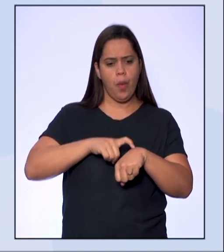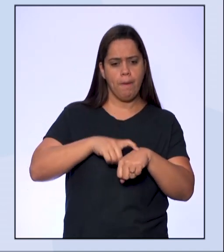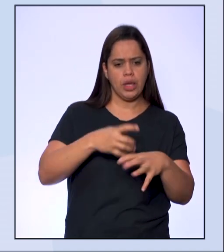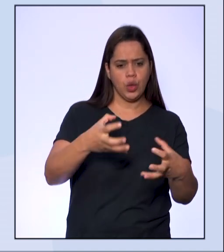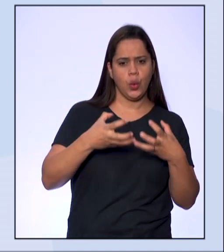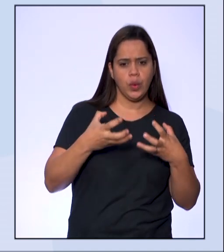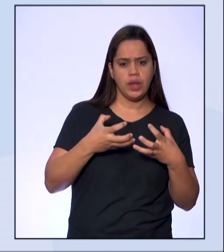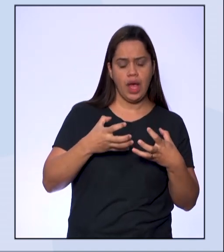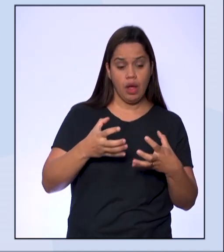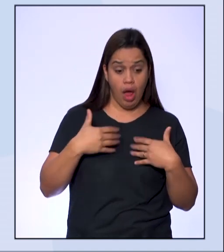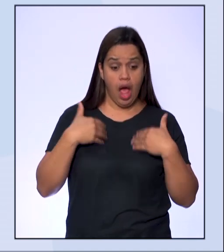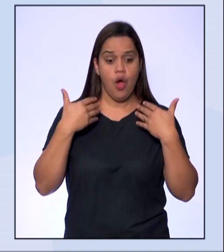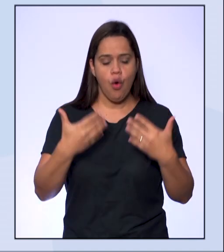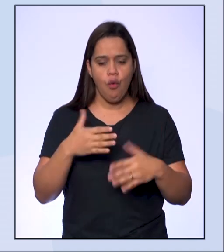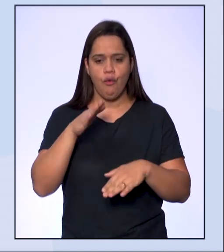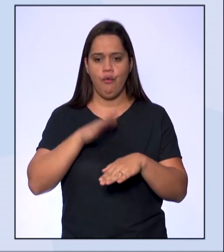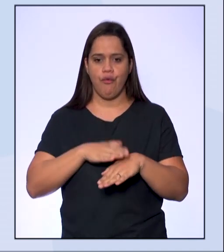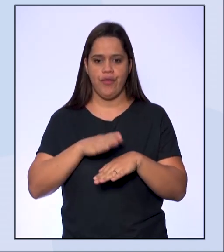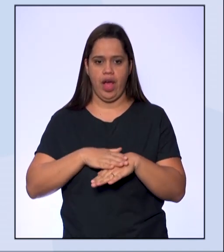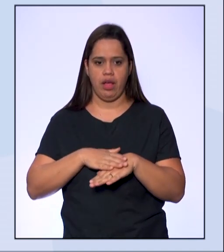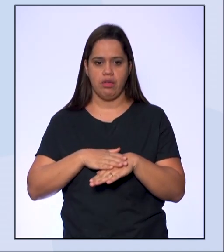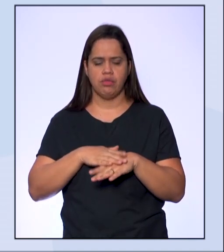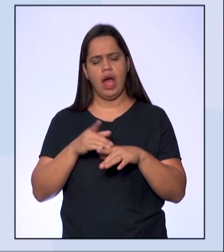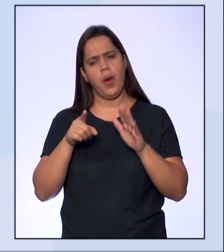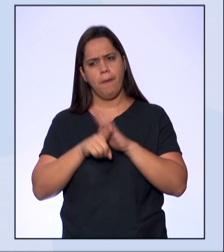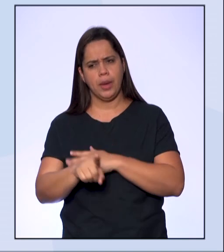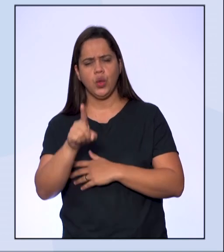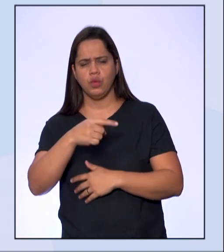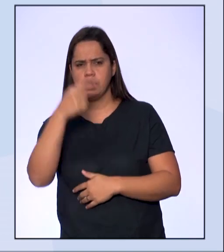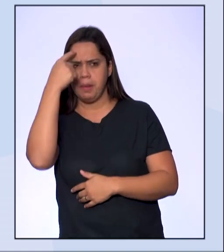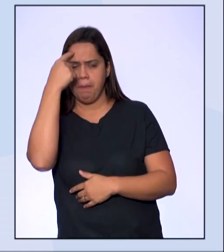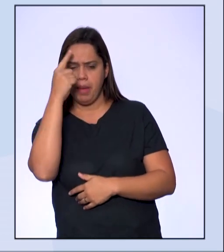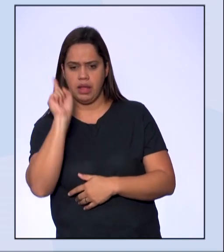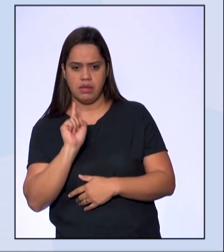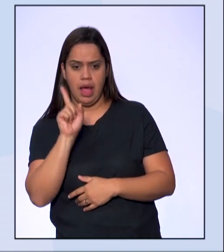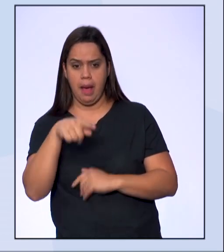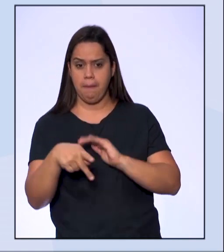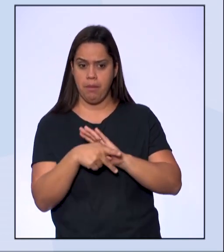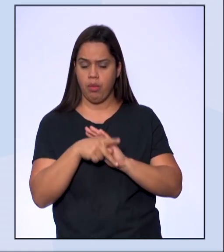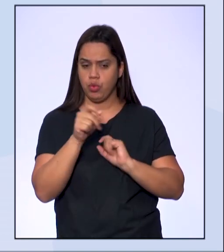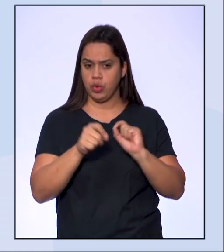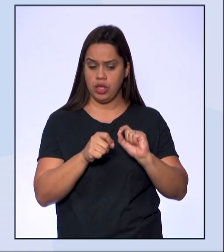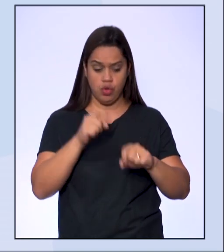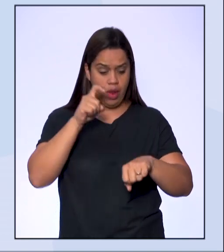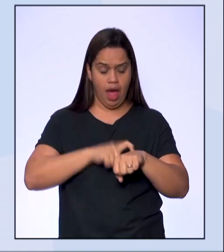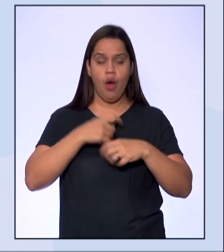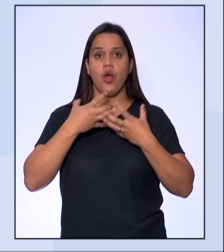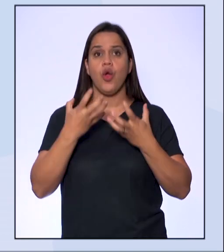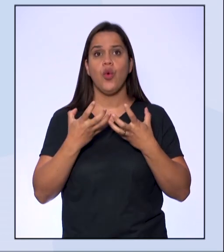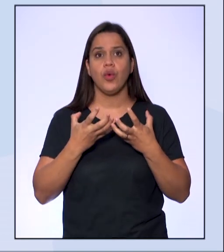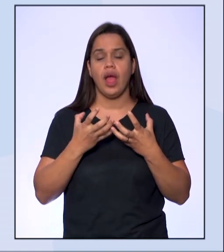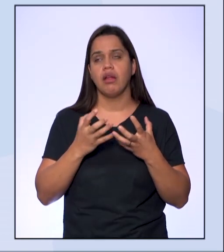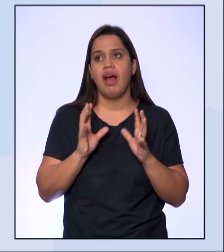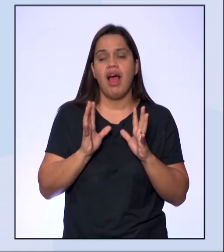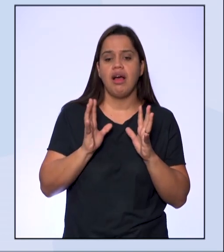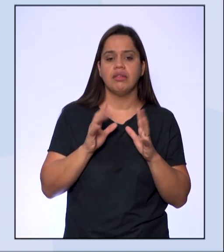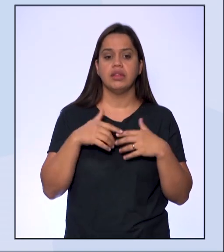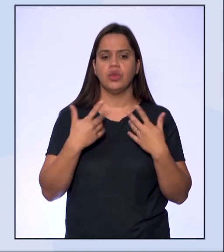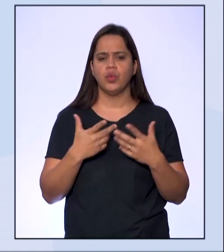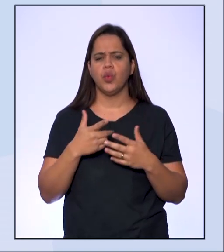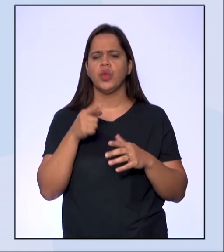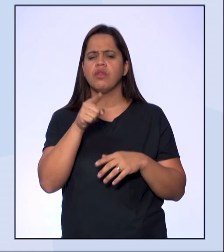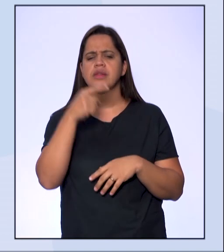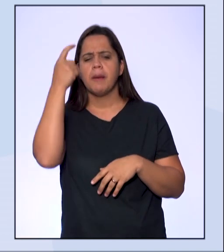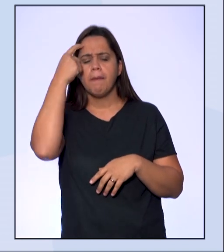que você pensa a respeito, tá? Opinião de vocês. O que você pensa a respeito da prática de pintar